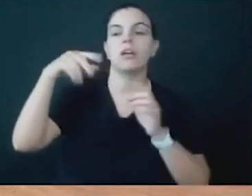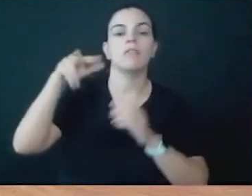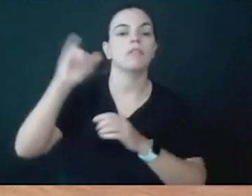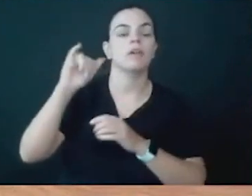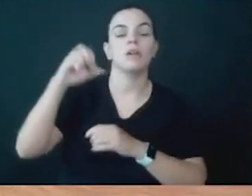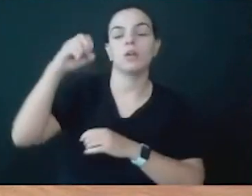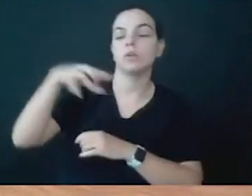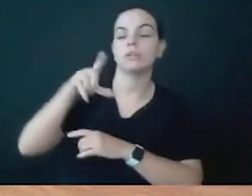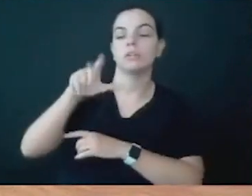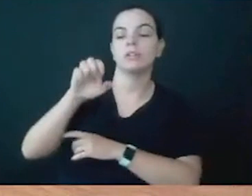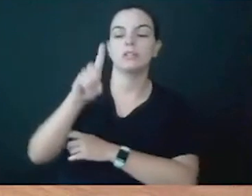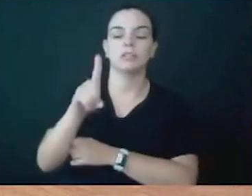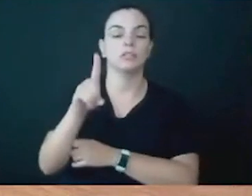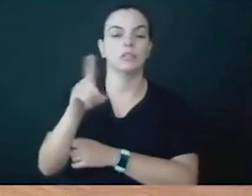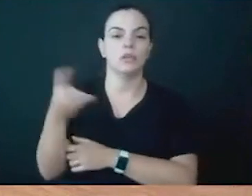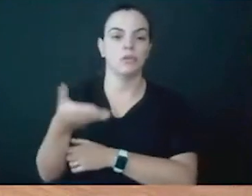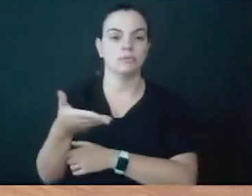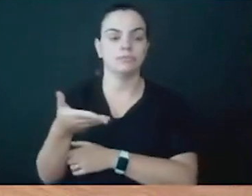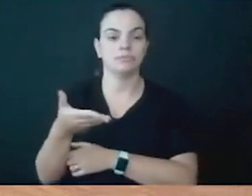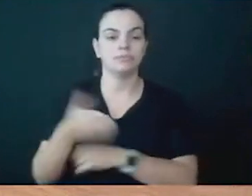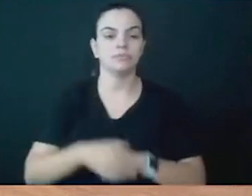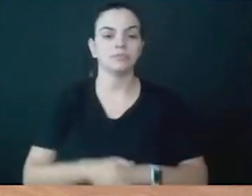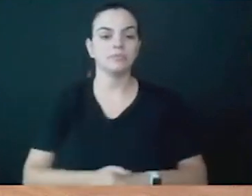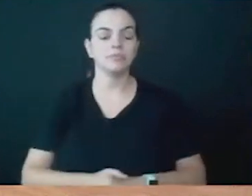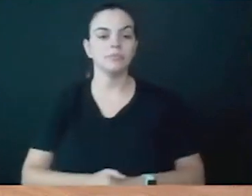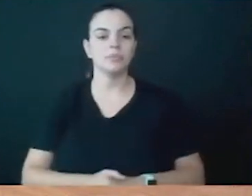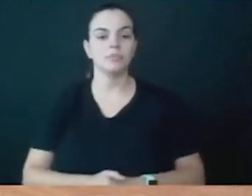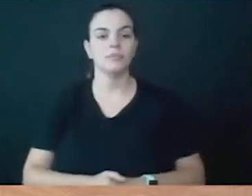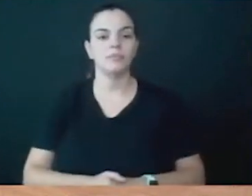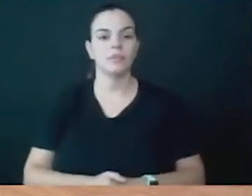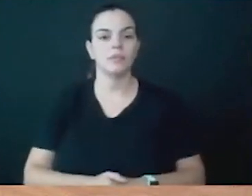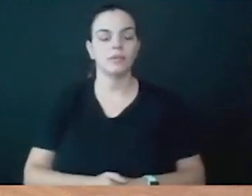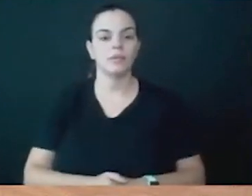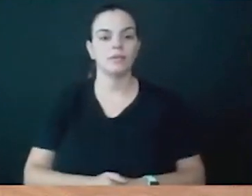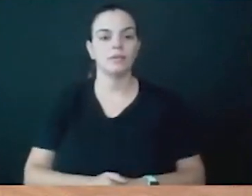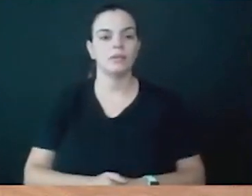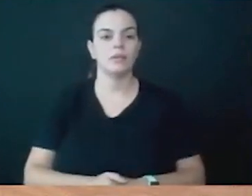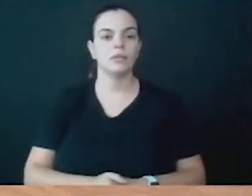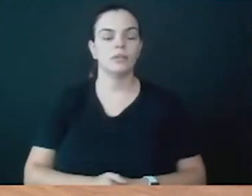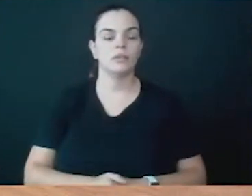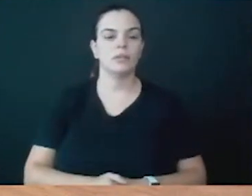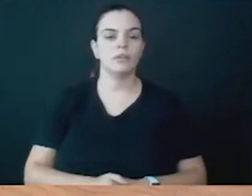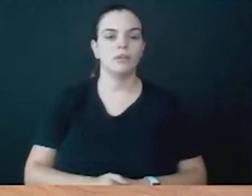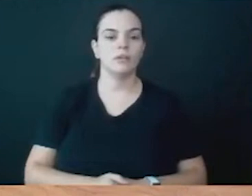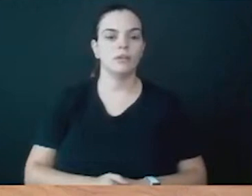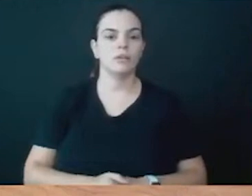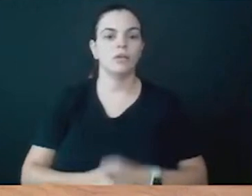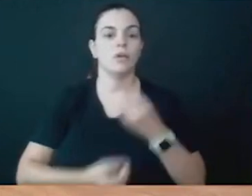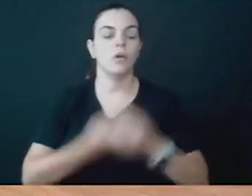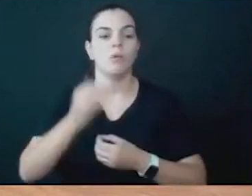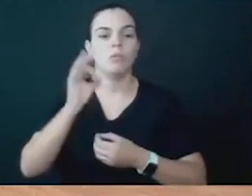observarmos a porcentagem do que já foi feito até hoje, dentro da proposta do PPA, que é ter 100%